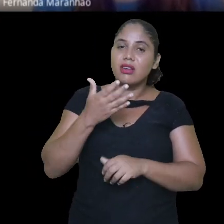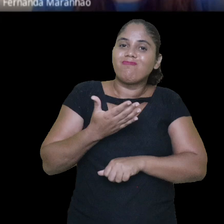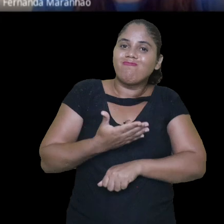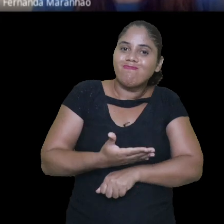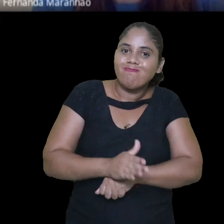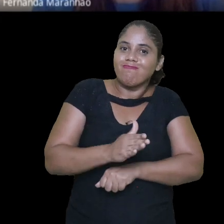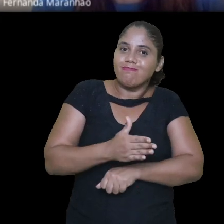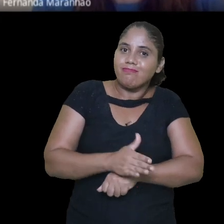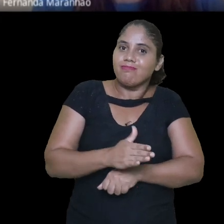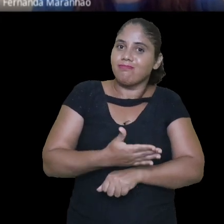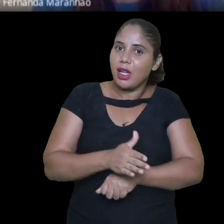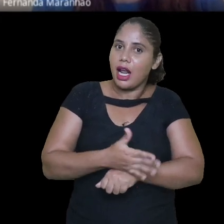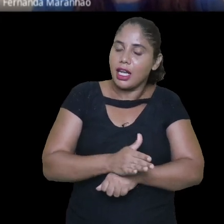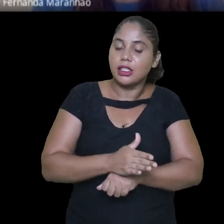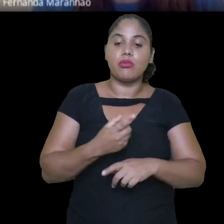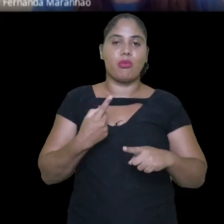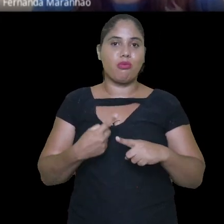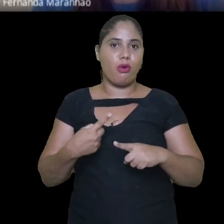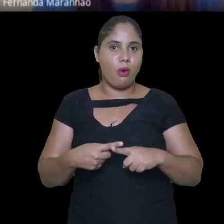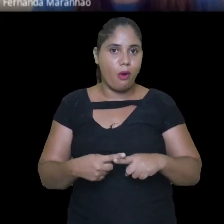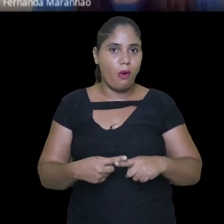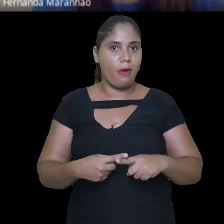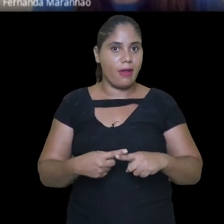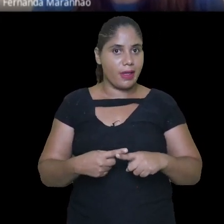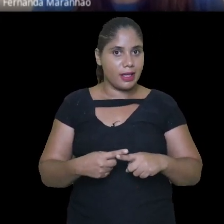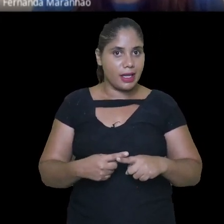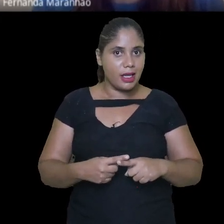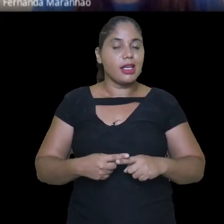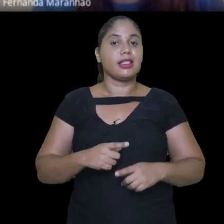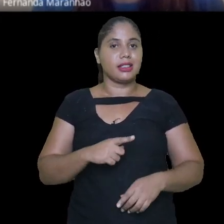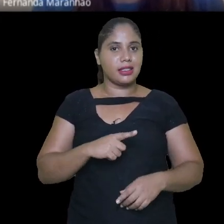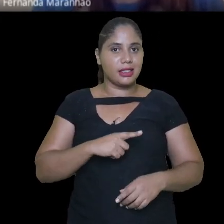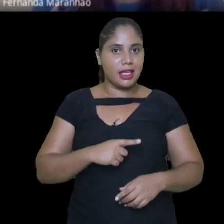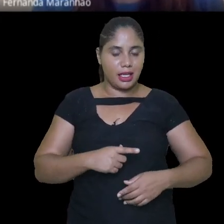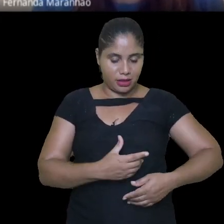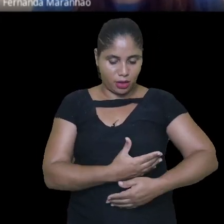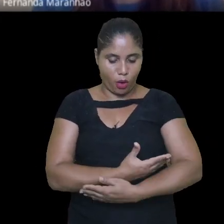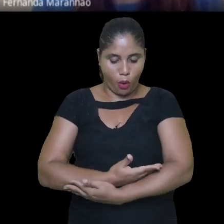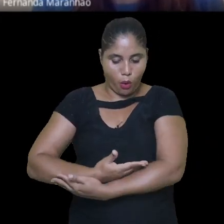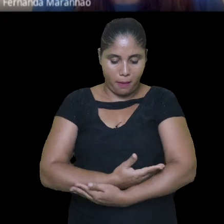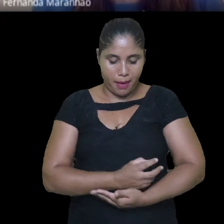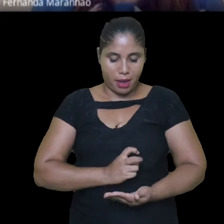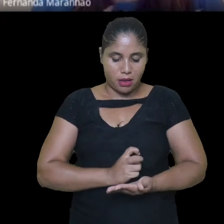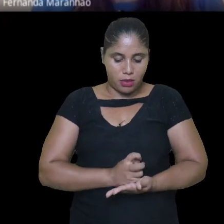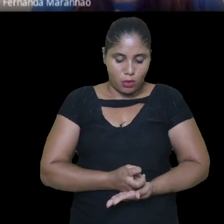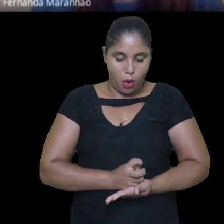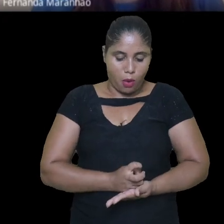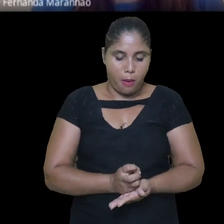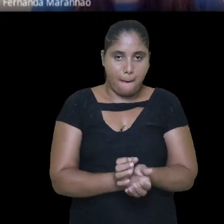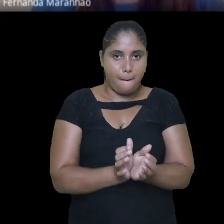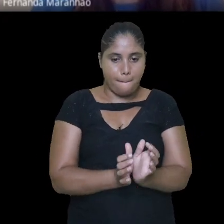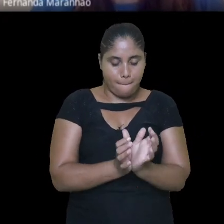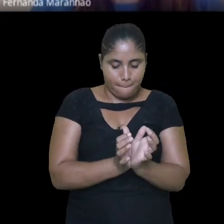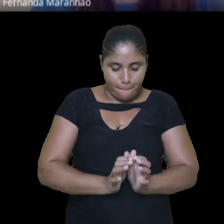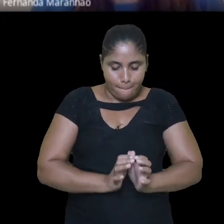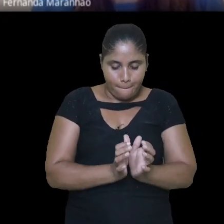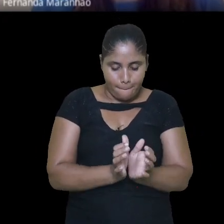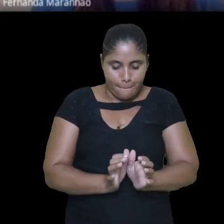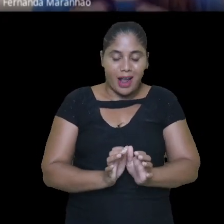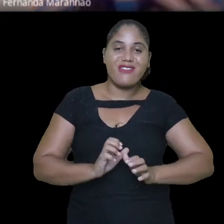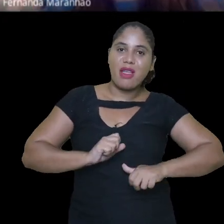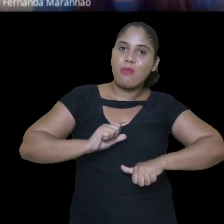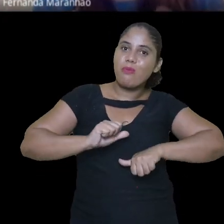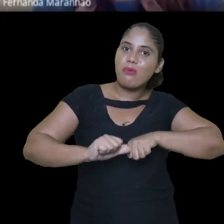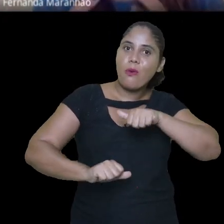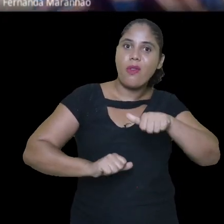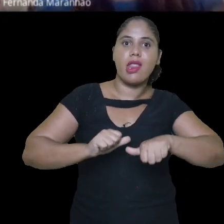das contrações de treinamento, e ele começa a modificar, mesmo com contrações que não têm um potencial alto para promover a sua dilatação.